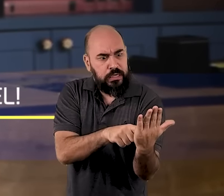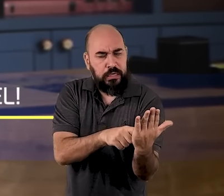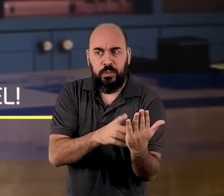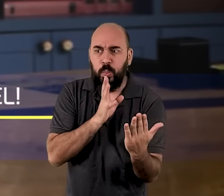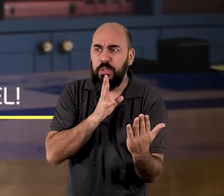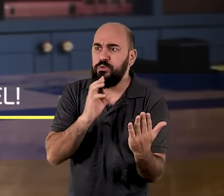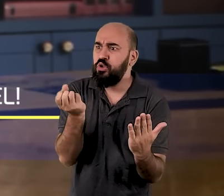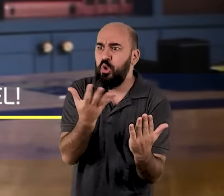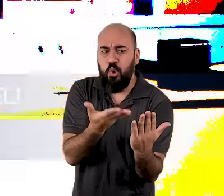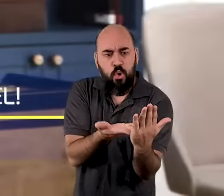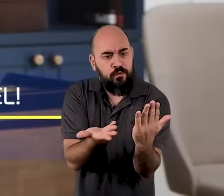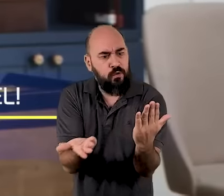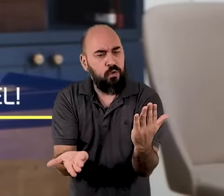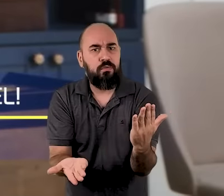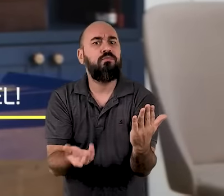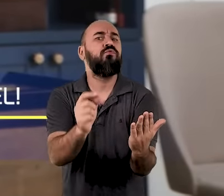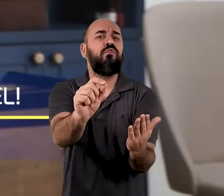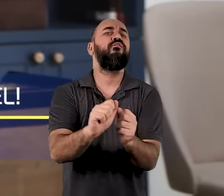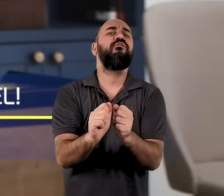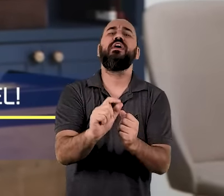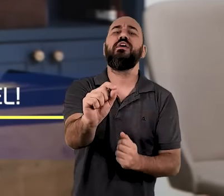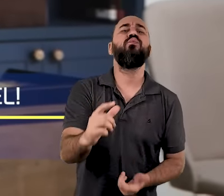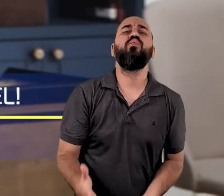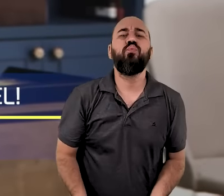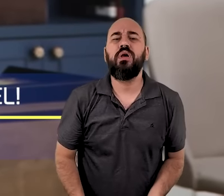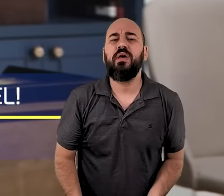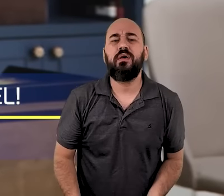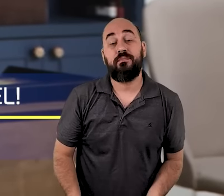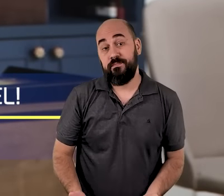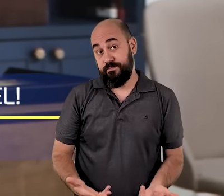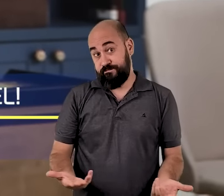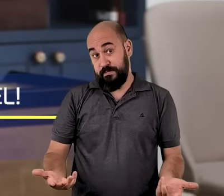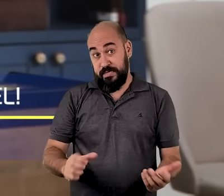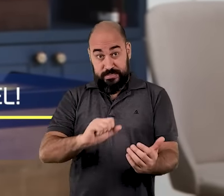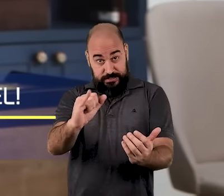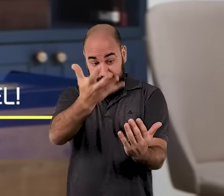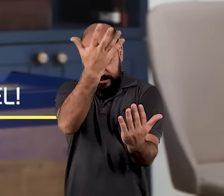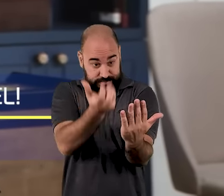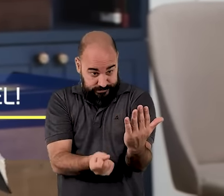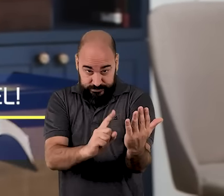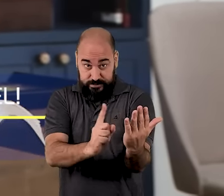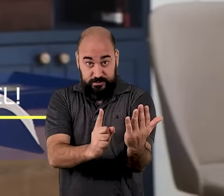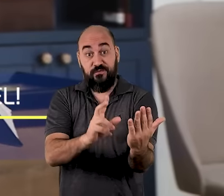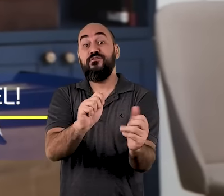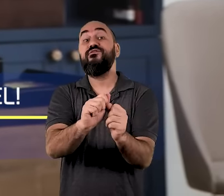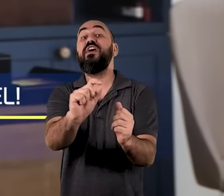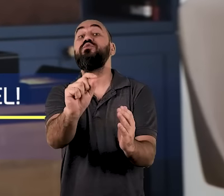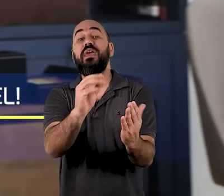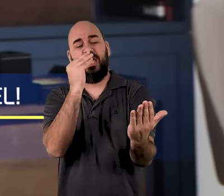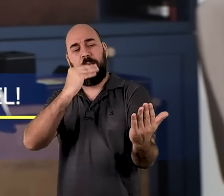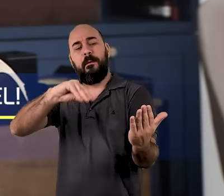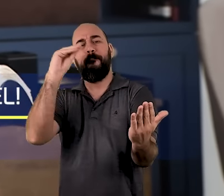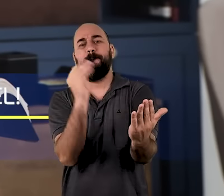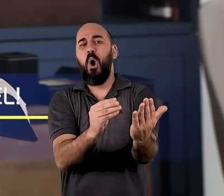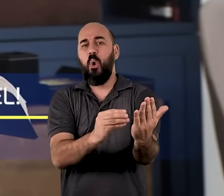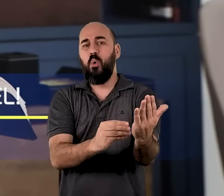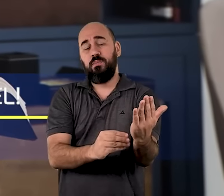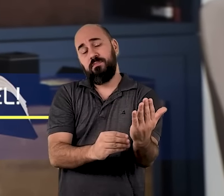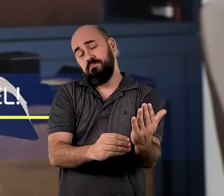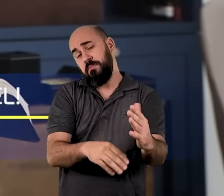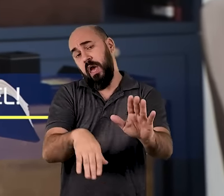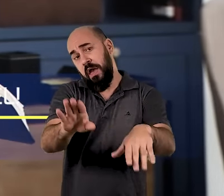ao longo da sua vida? Quem não aceita, rejeita. Mesmo que talvez não